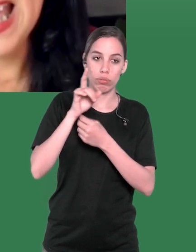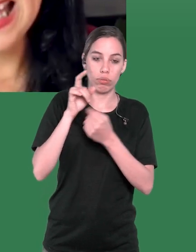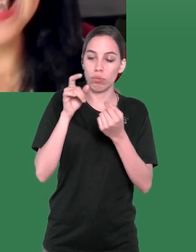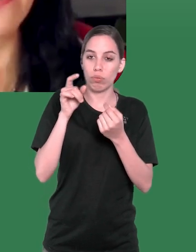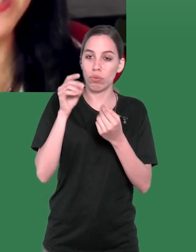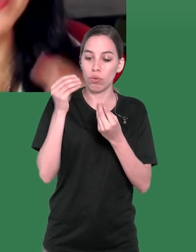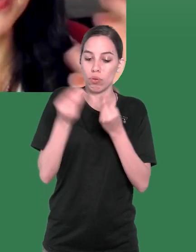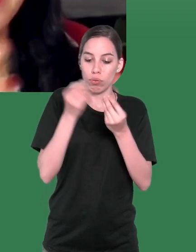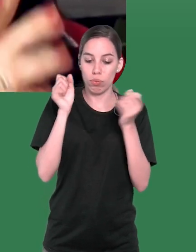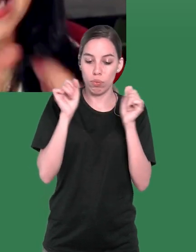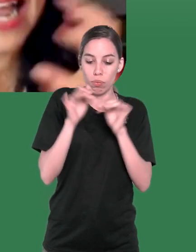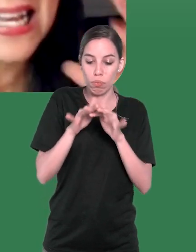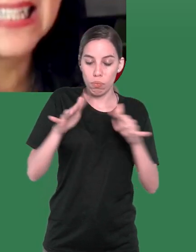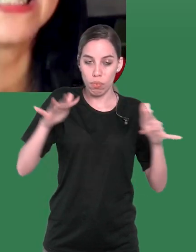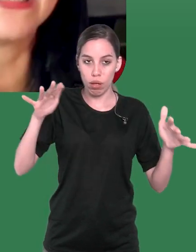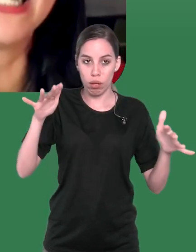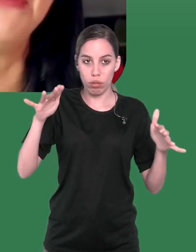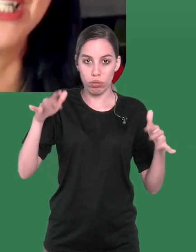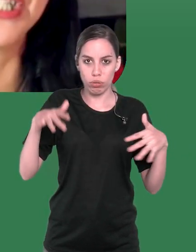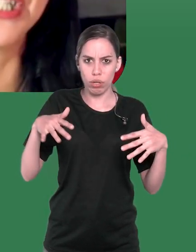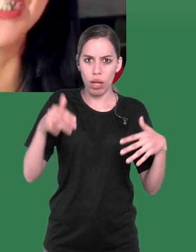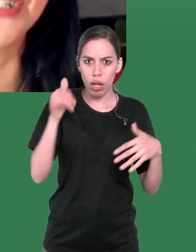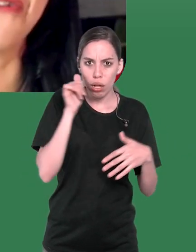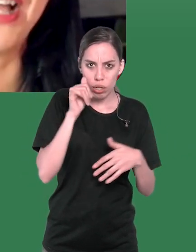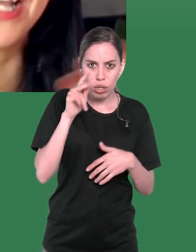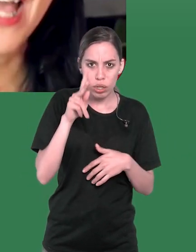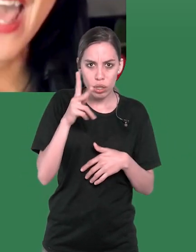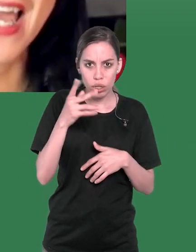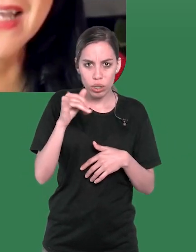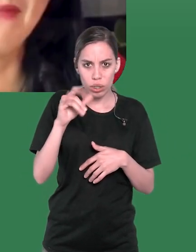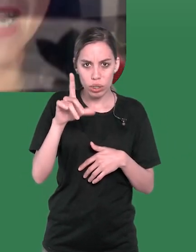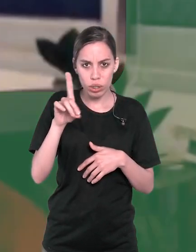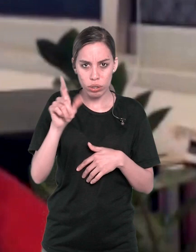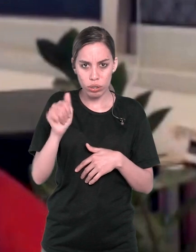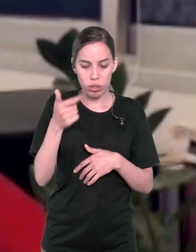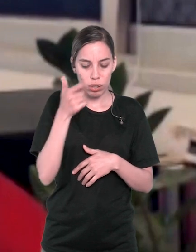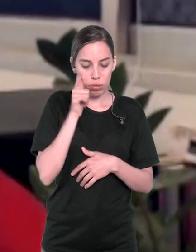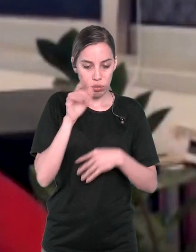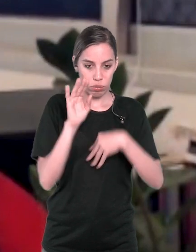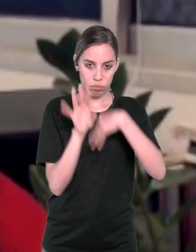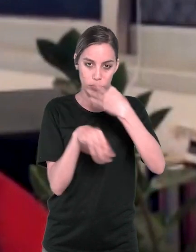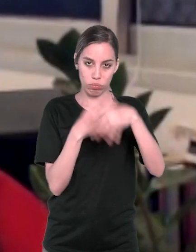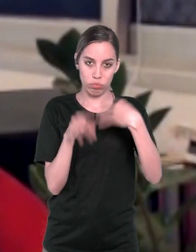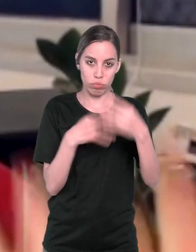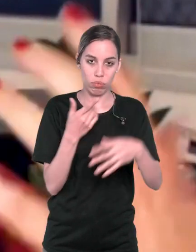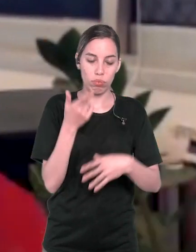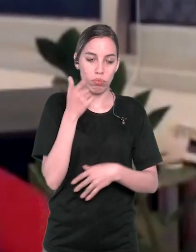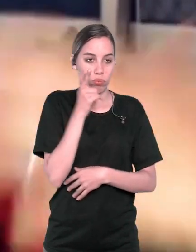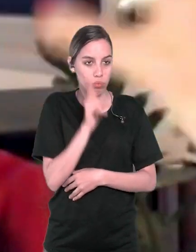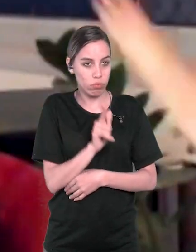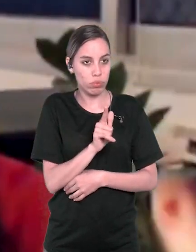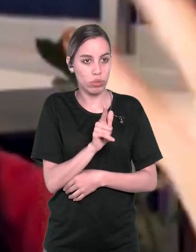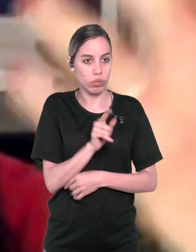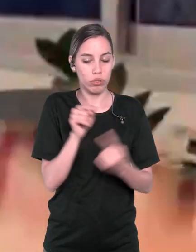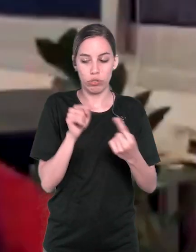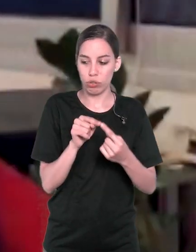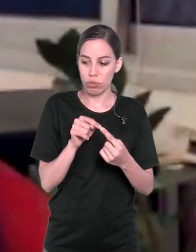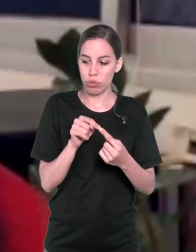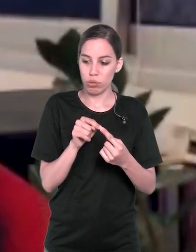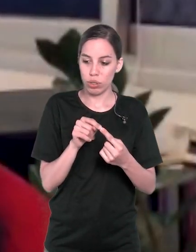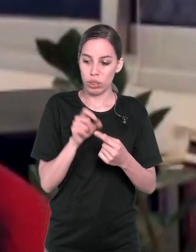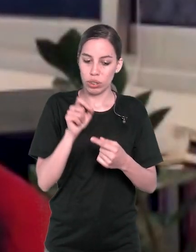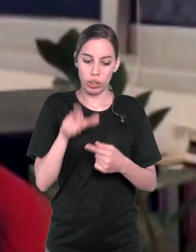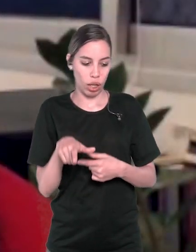mística. Então, a Hilda embaralha esses limites. Eu falo, ela embaralha os limites entre o aquém e o além